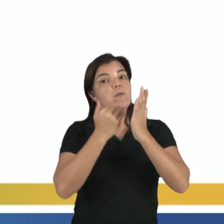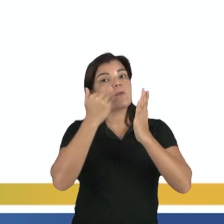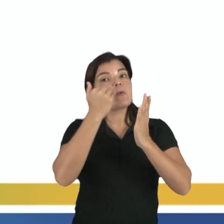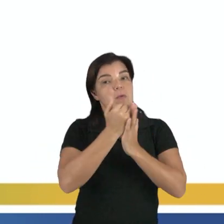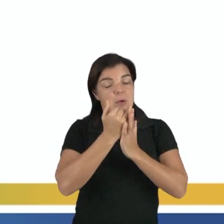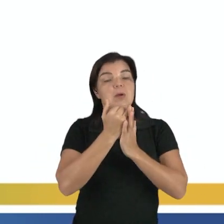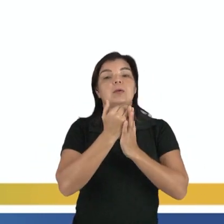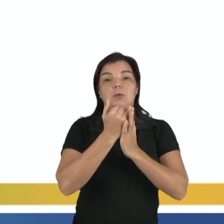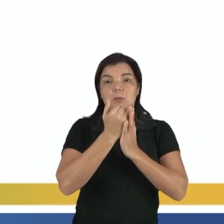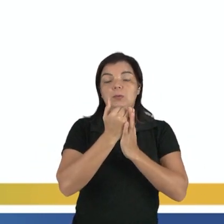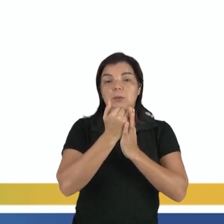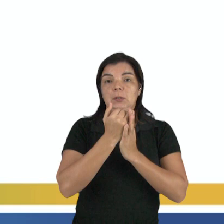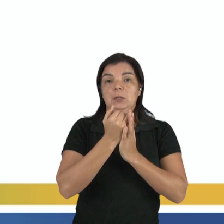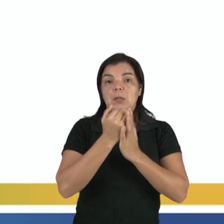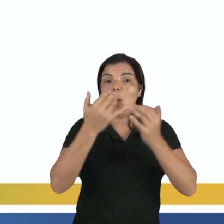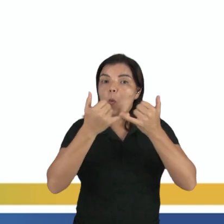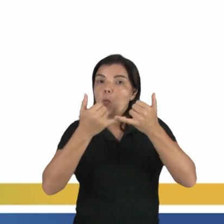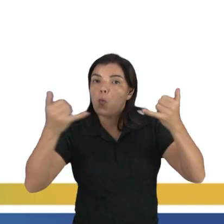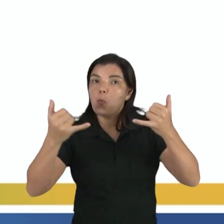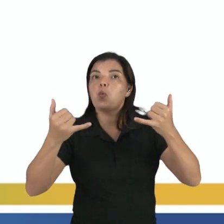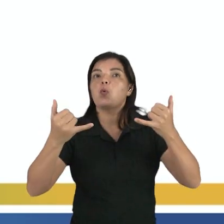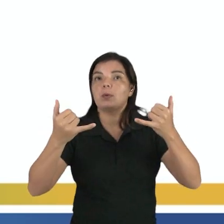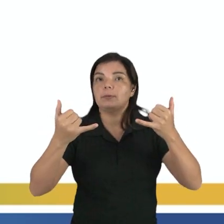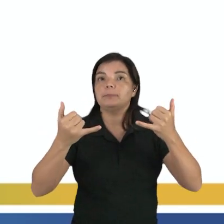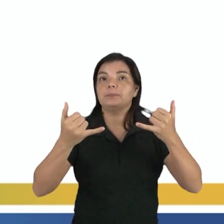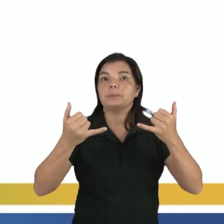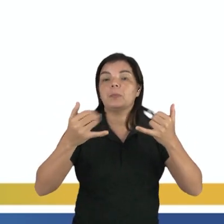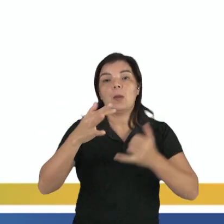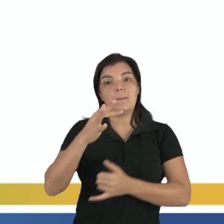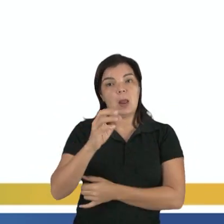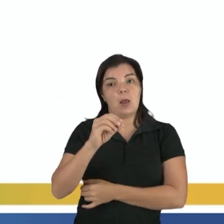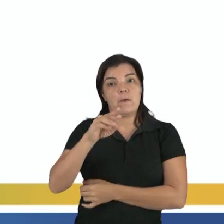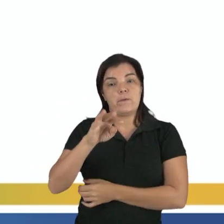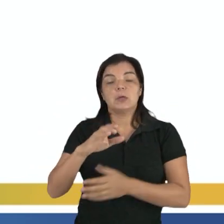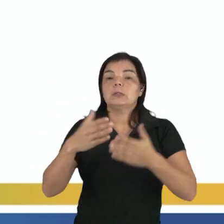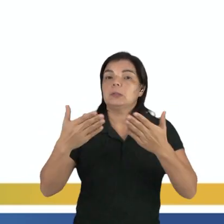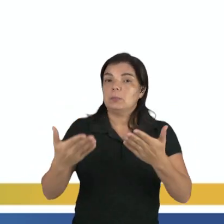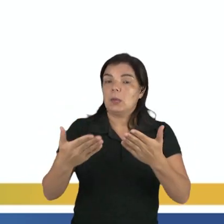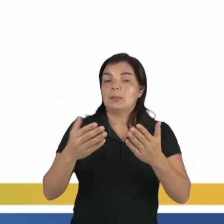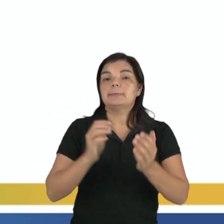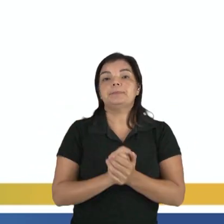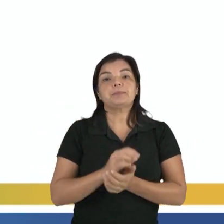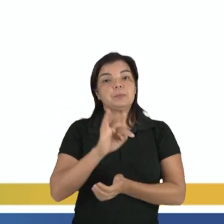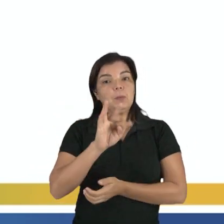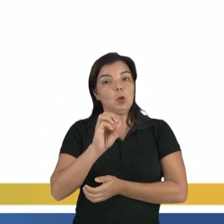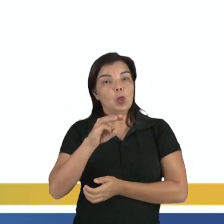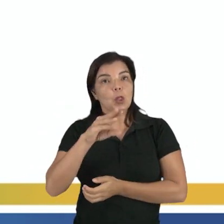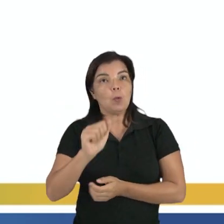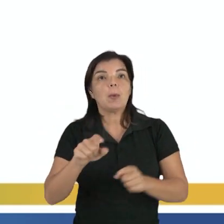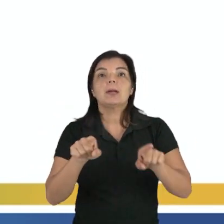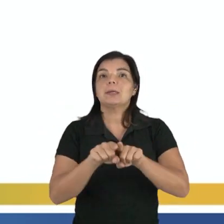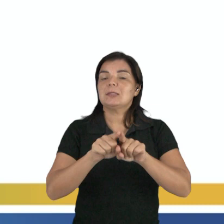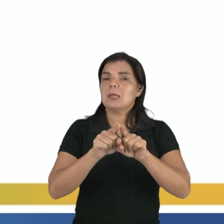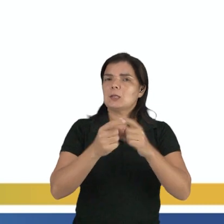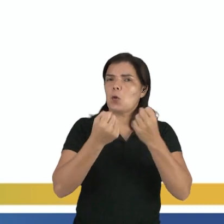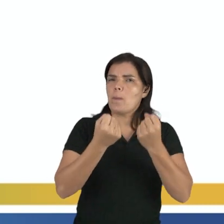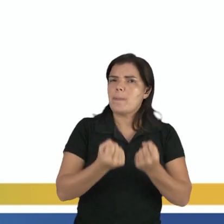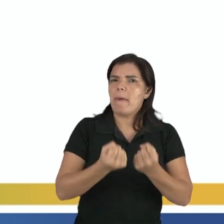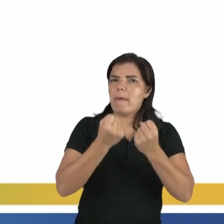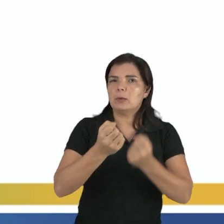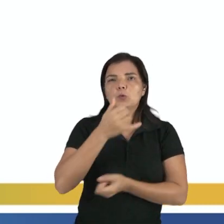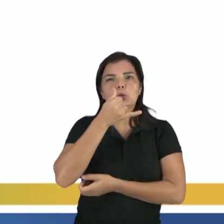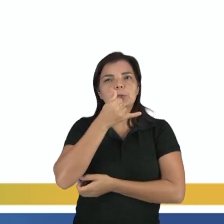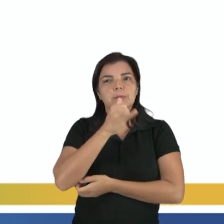aumentar a intensidade da corrente elétrica que a forneça um monte tá nessa casa a tomada essa sobrecarga